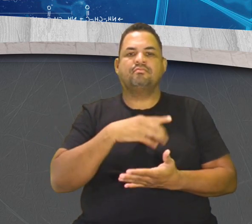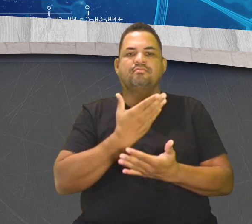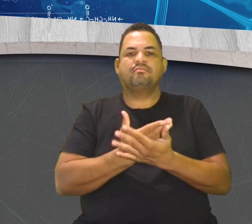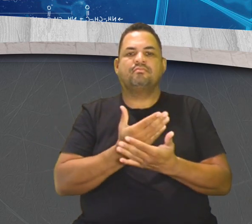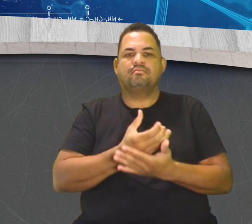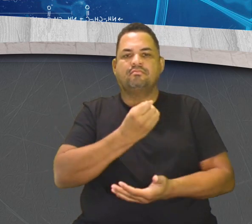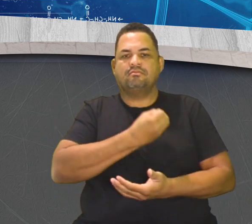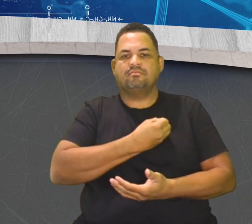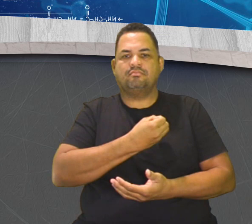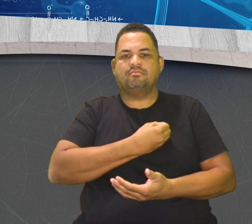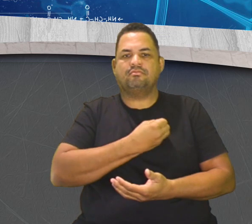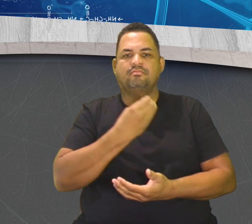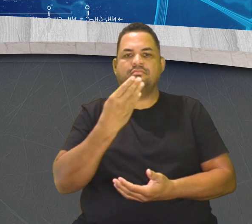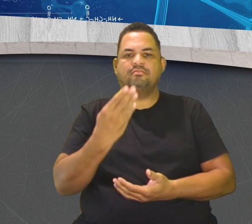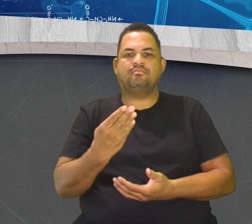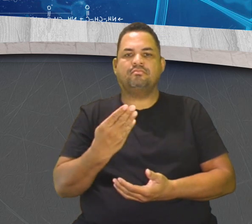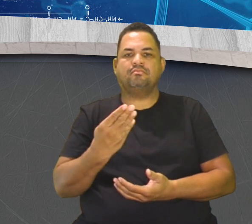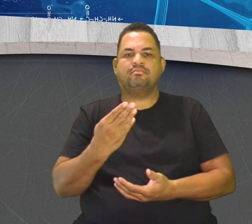de número